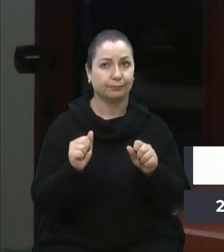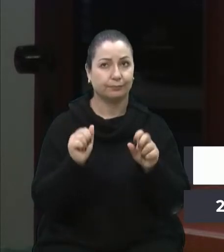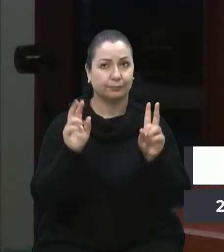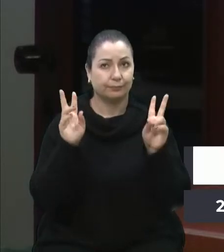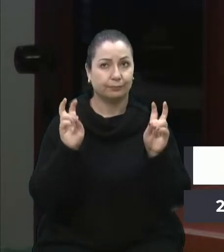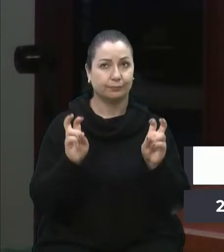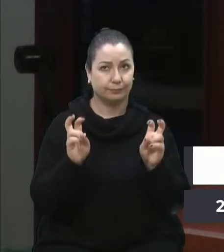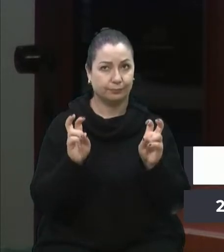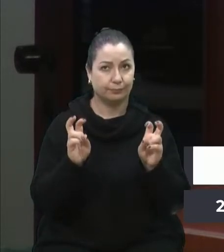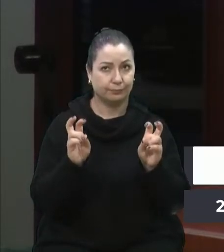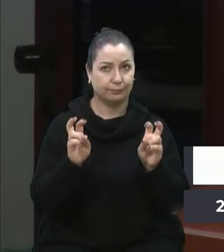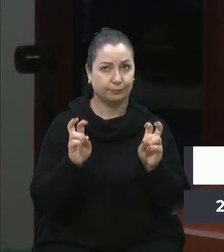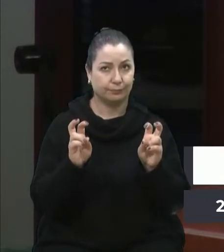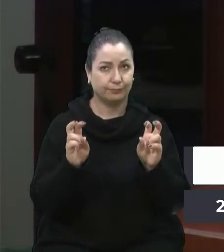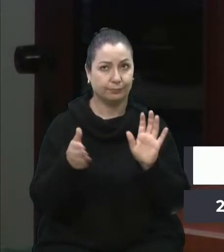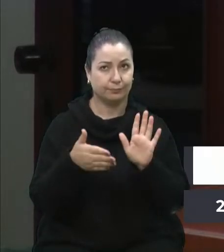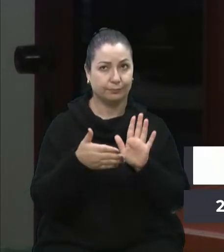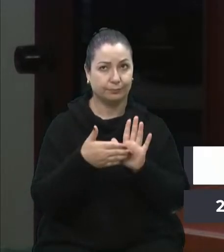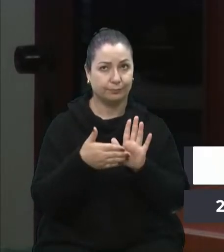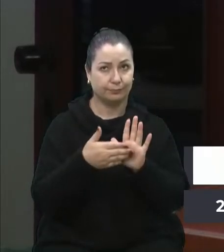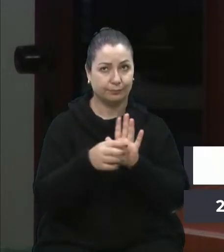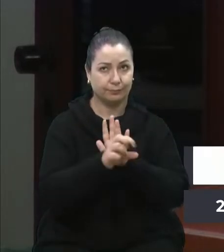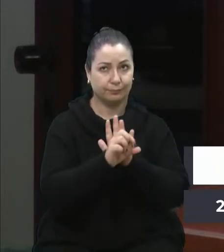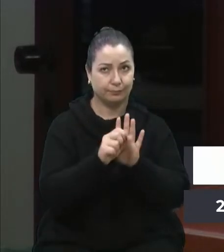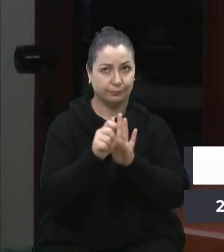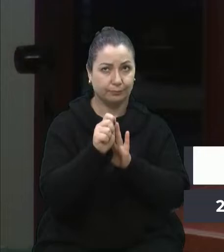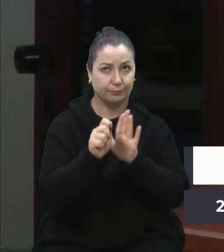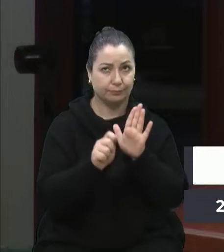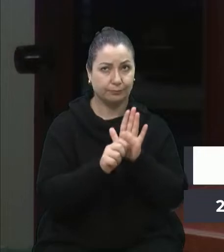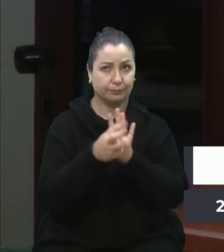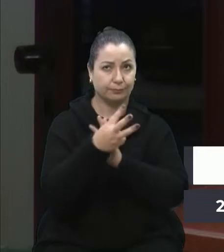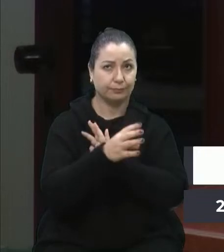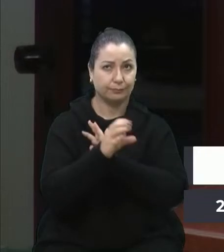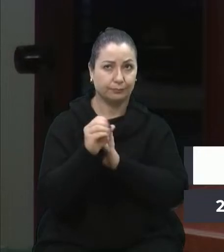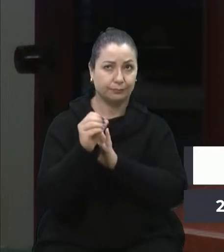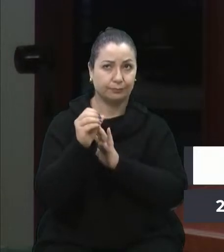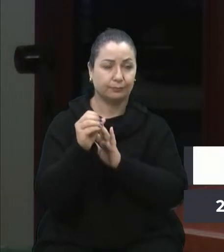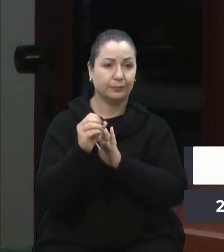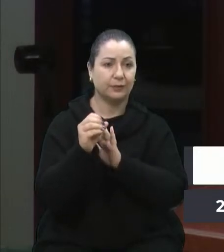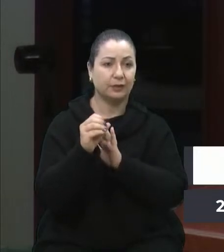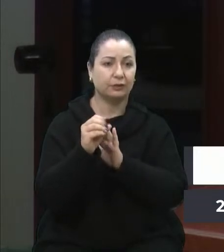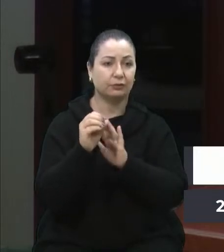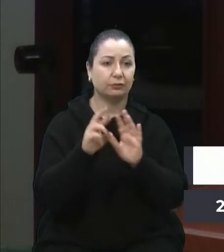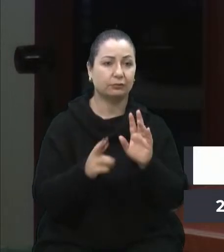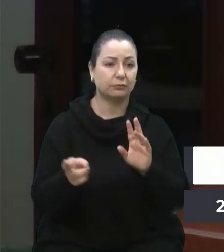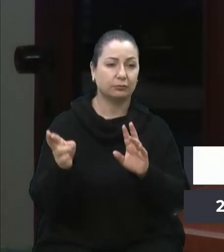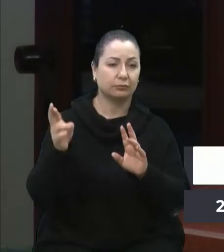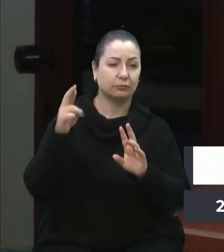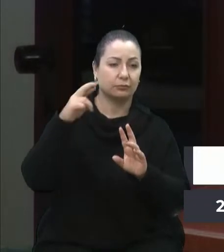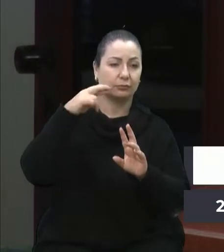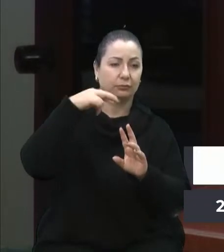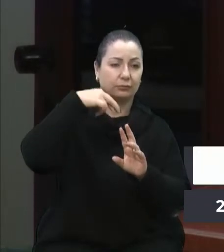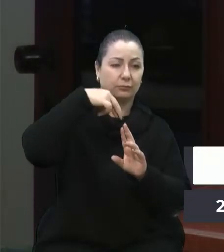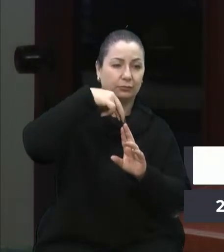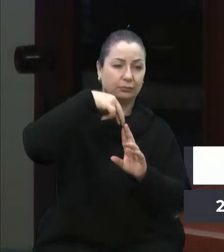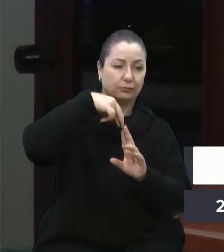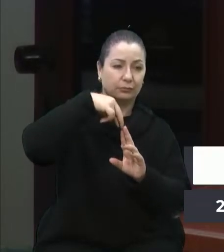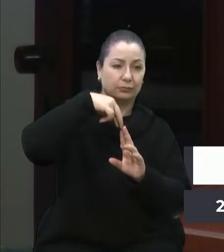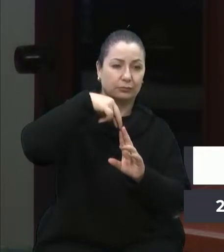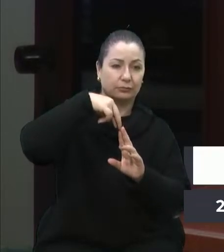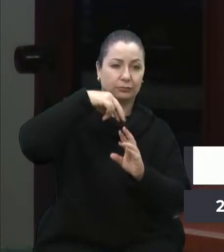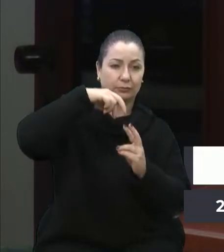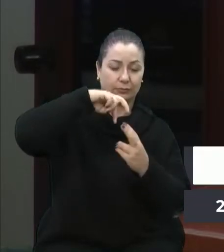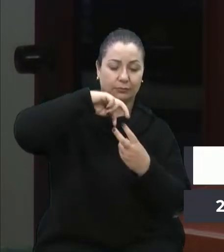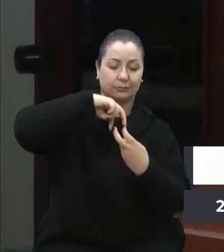está respaldada no artigo 30, inciso 1º da Carta Magna, combinado por analogia com as disposições do artigo